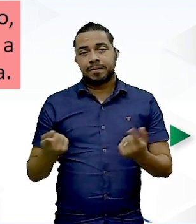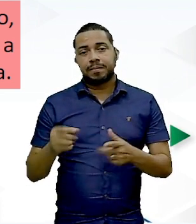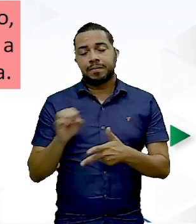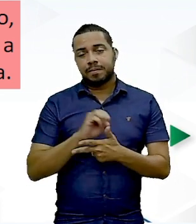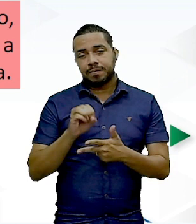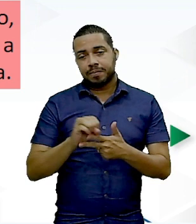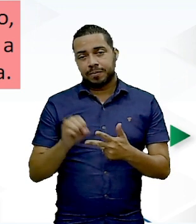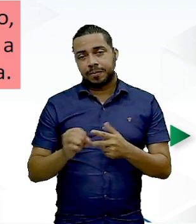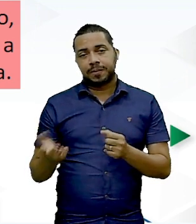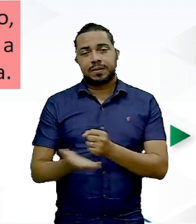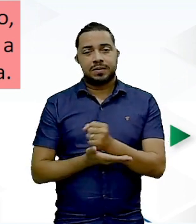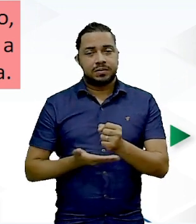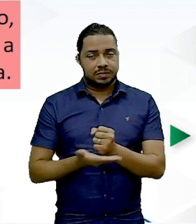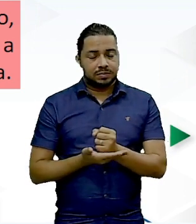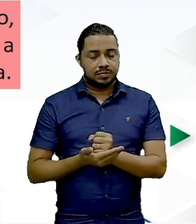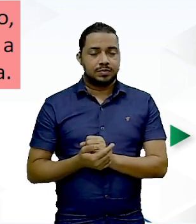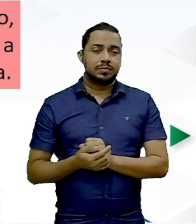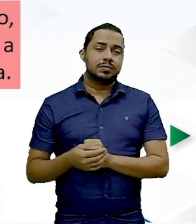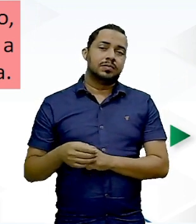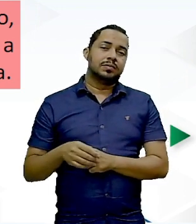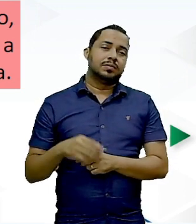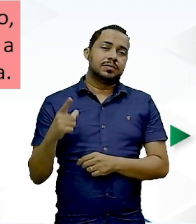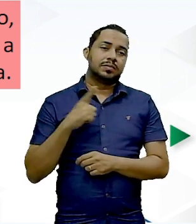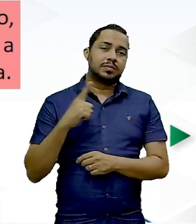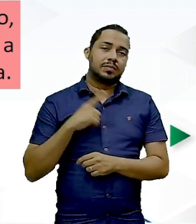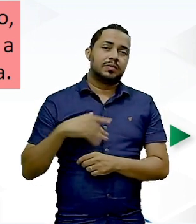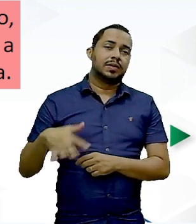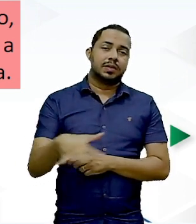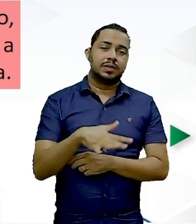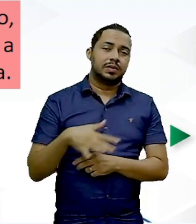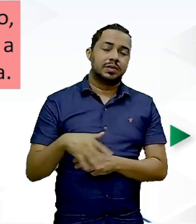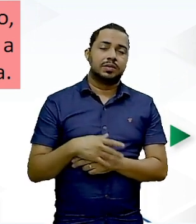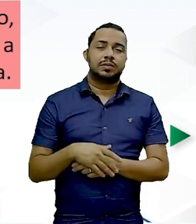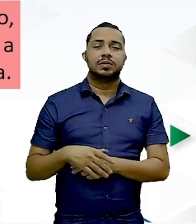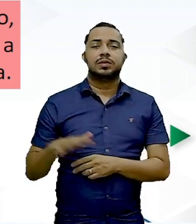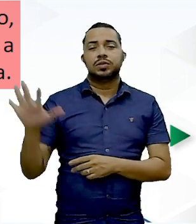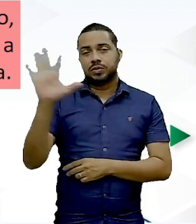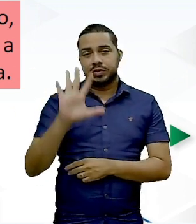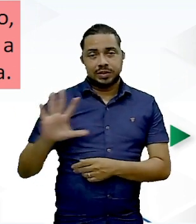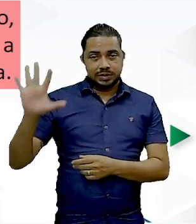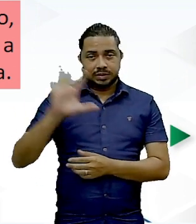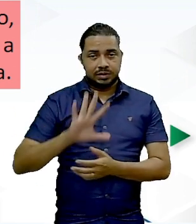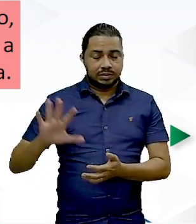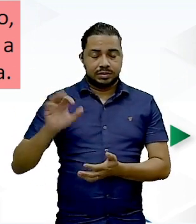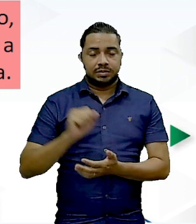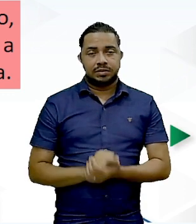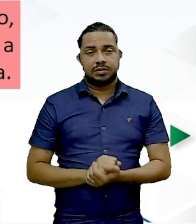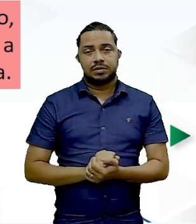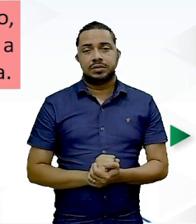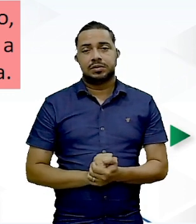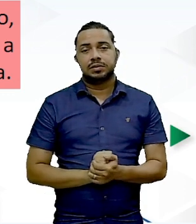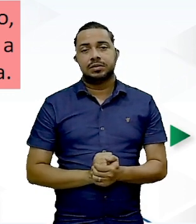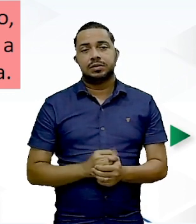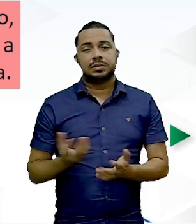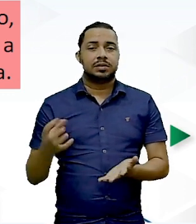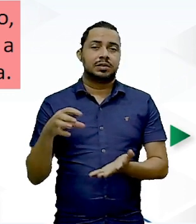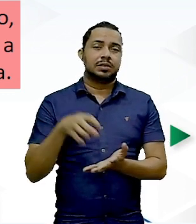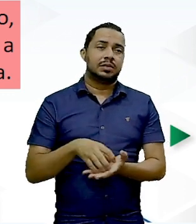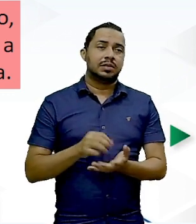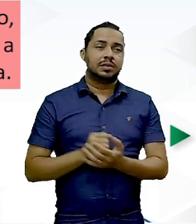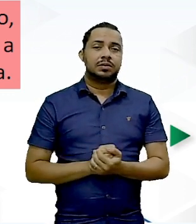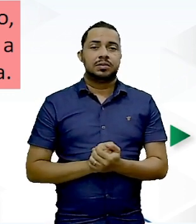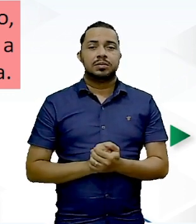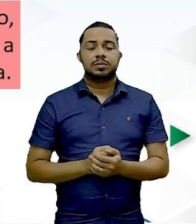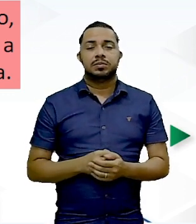como base aí a questão do Enem, porque a gente tem região Nordeste, tem uma região já aí meio que já central, né? Na transição